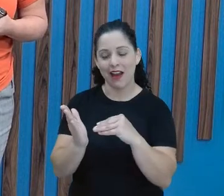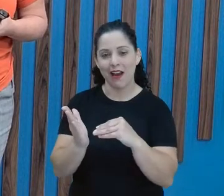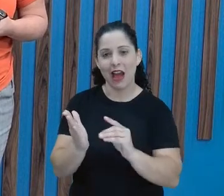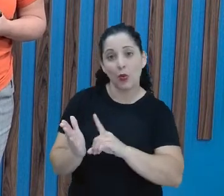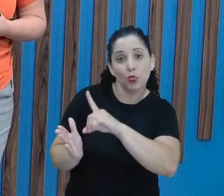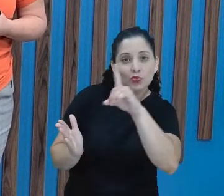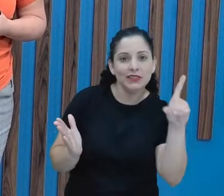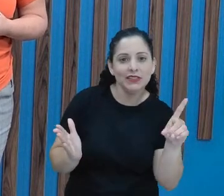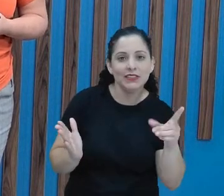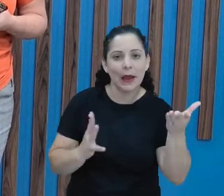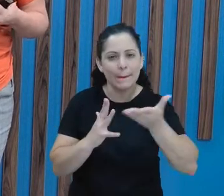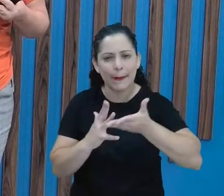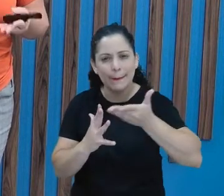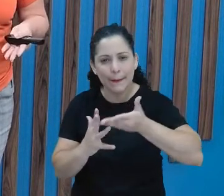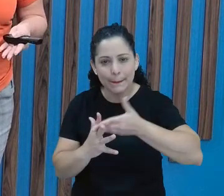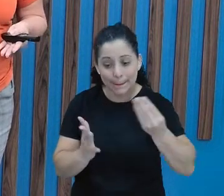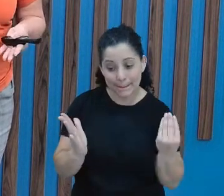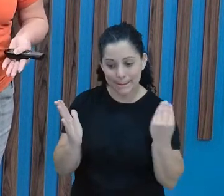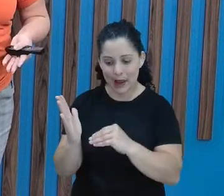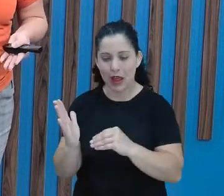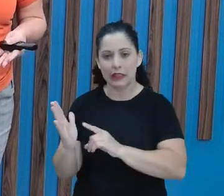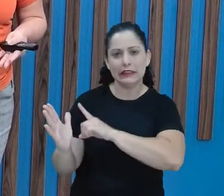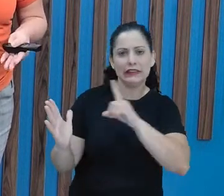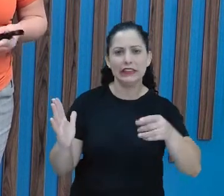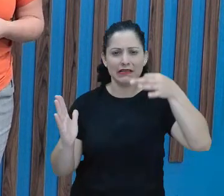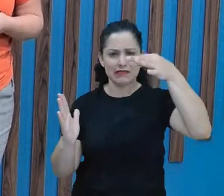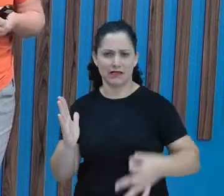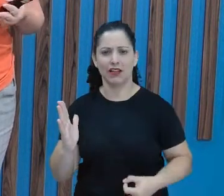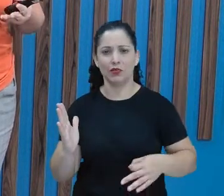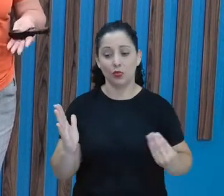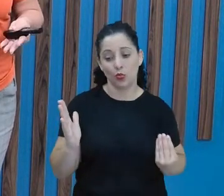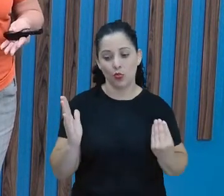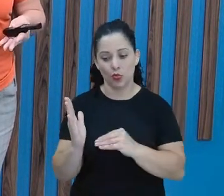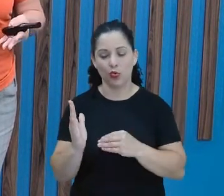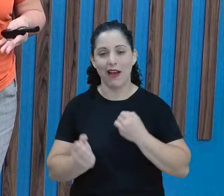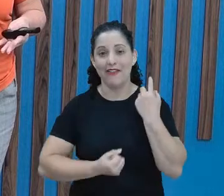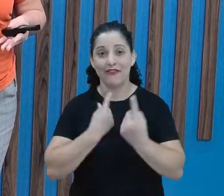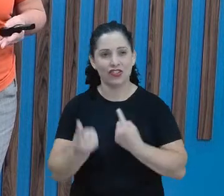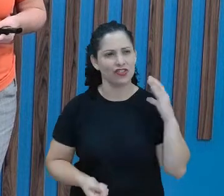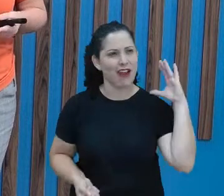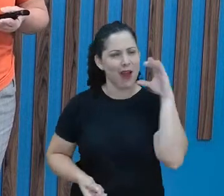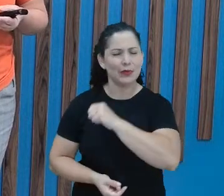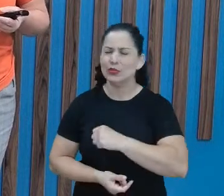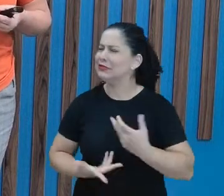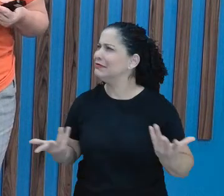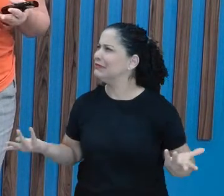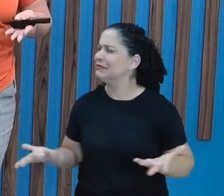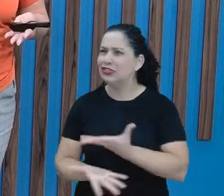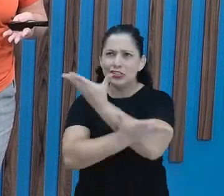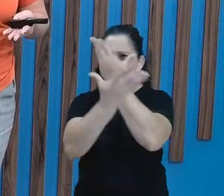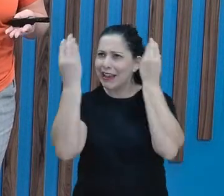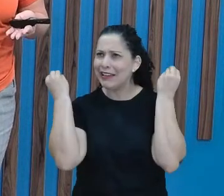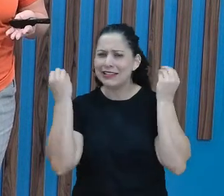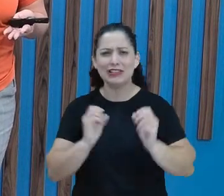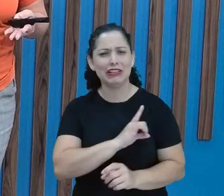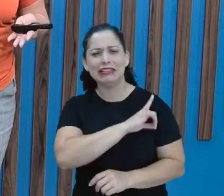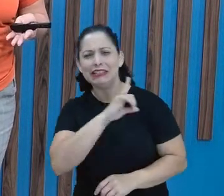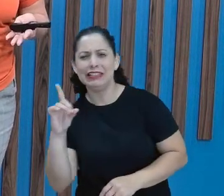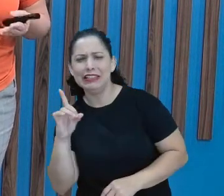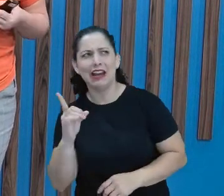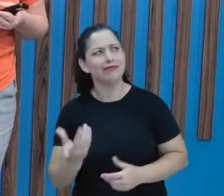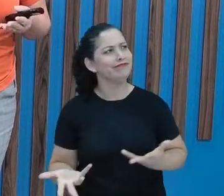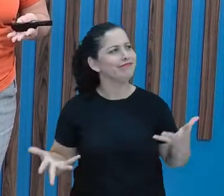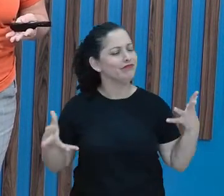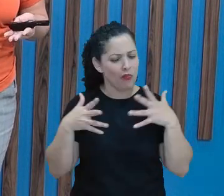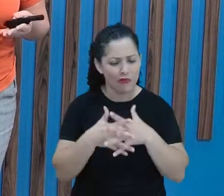você saber qual é o dia que você está. Às vezes, na correria do dia a dia, você esquece, os adultos